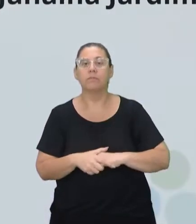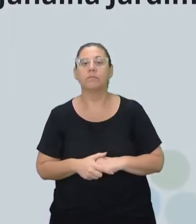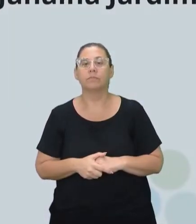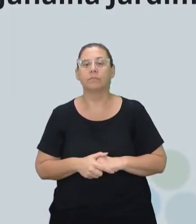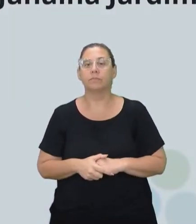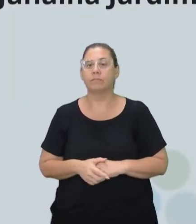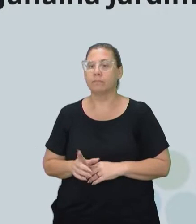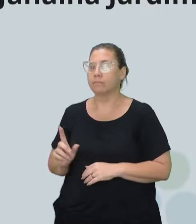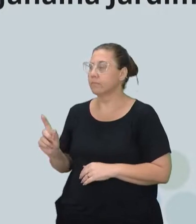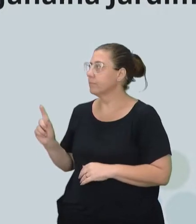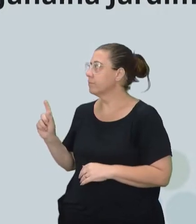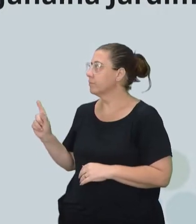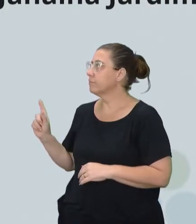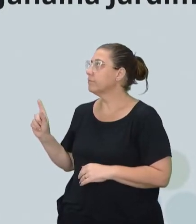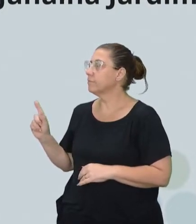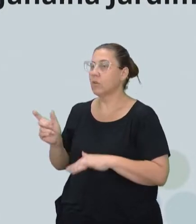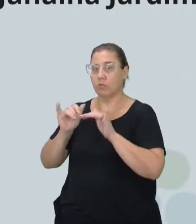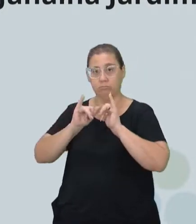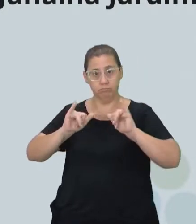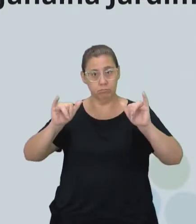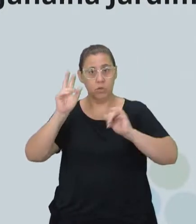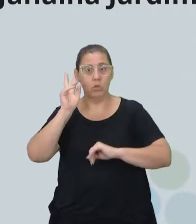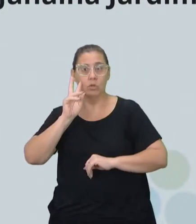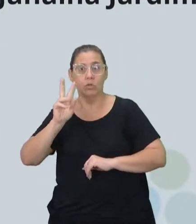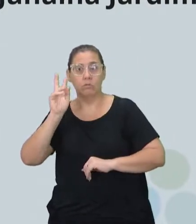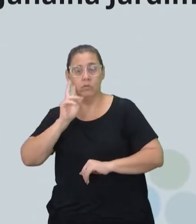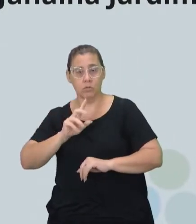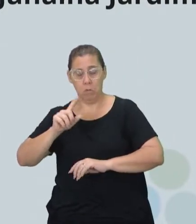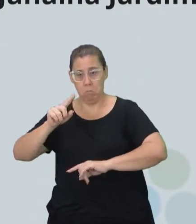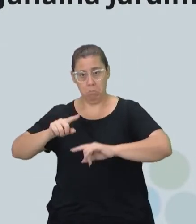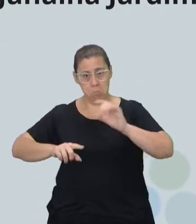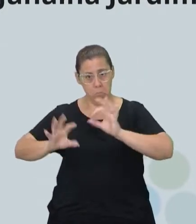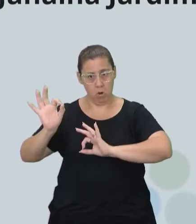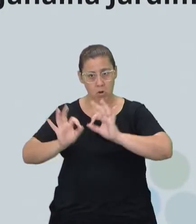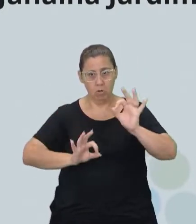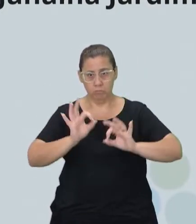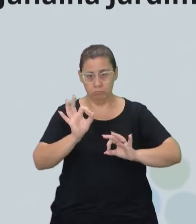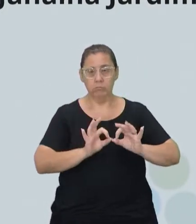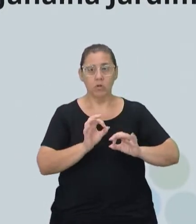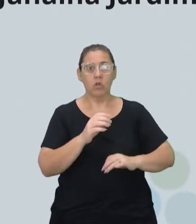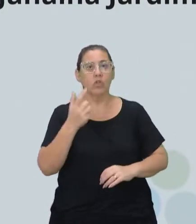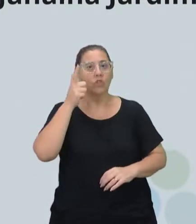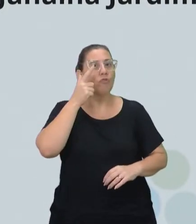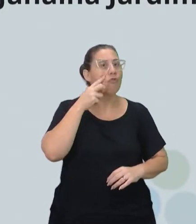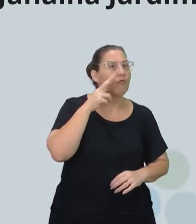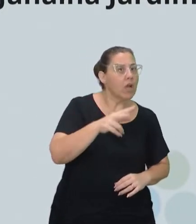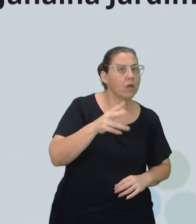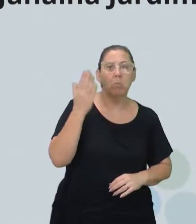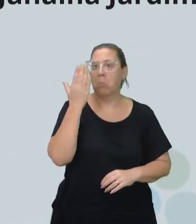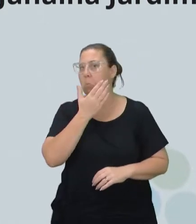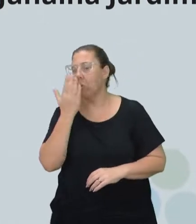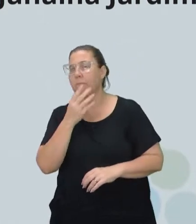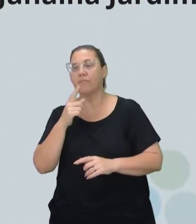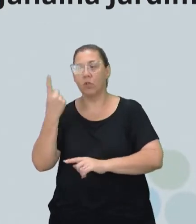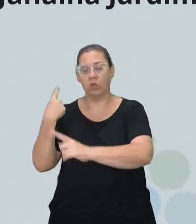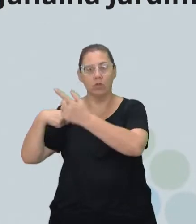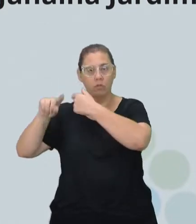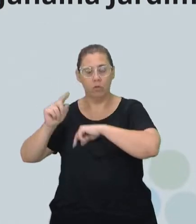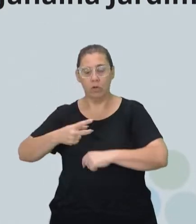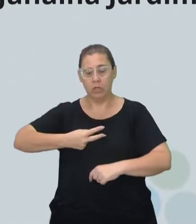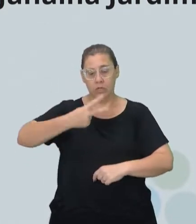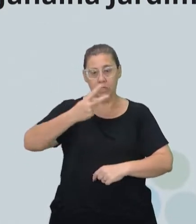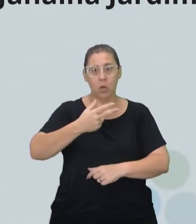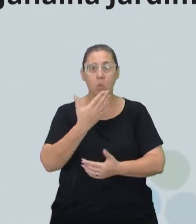olhadinha. As narrativas históricas e sua produção material e imaterial. Já estamos no desenvolvimento, na